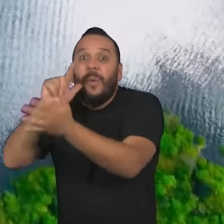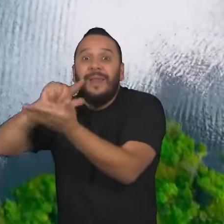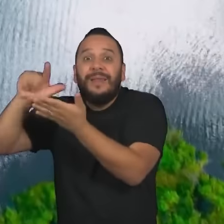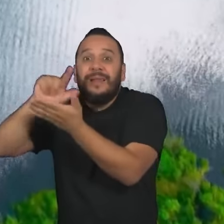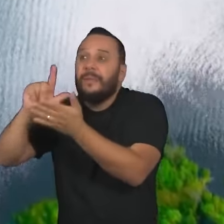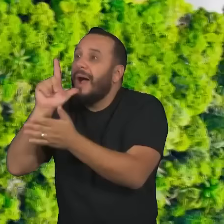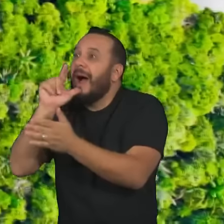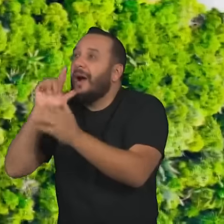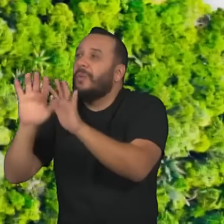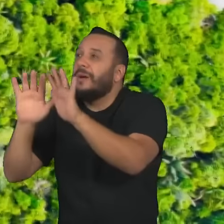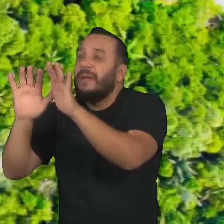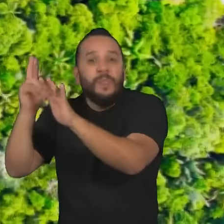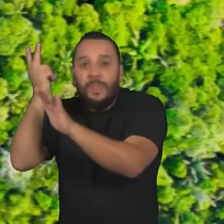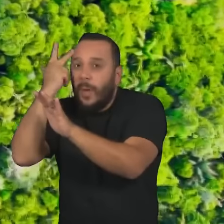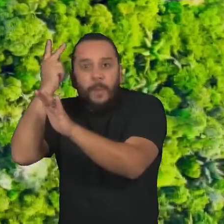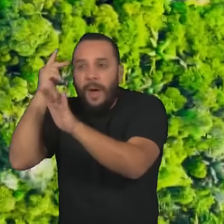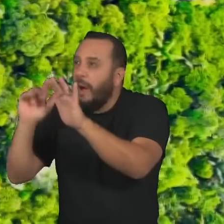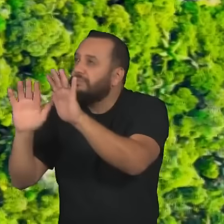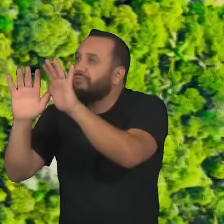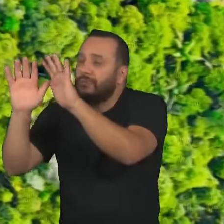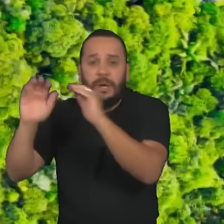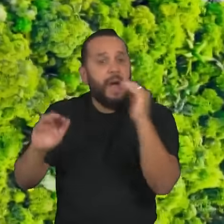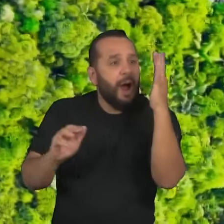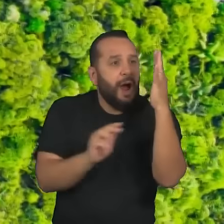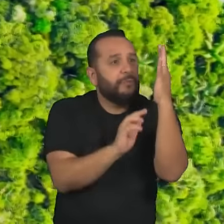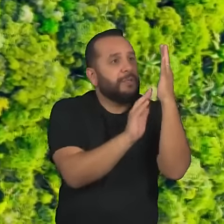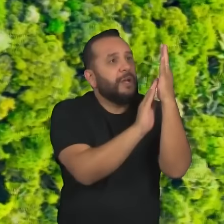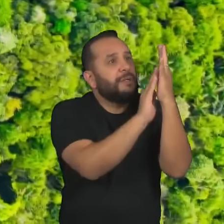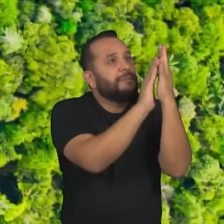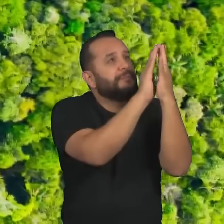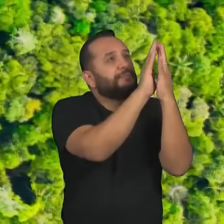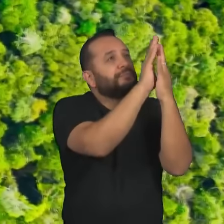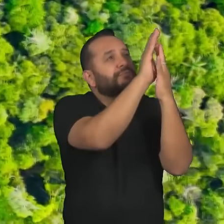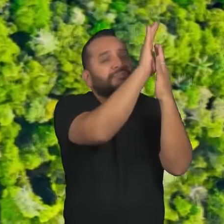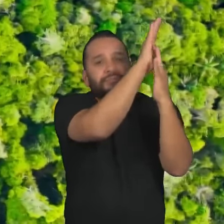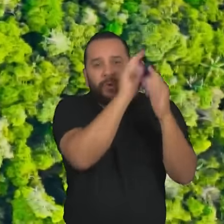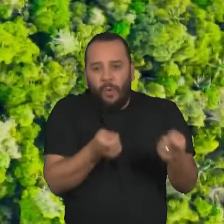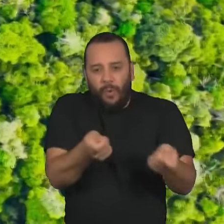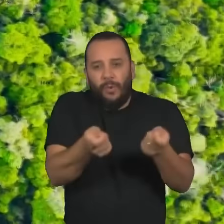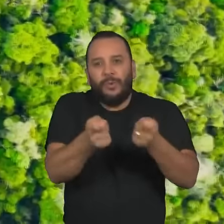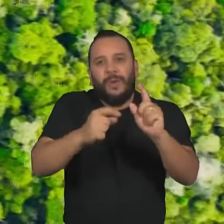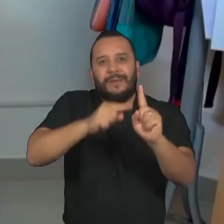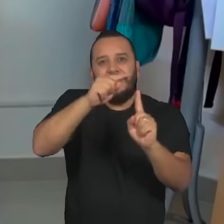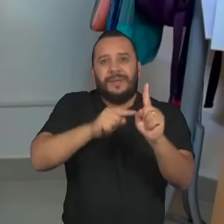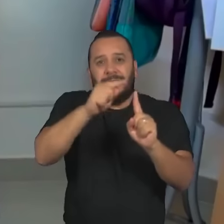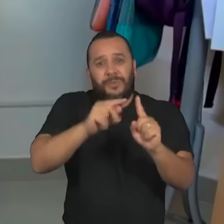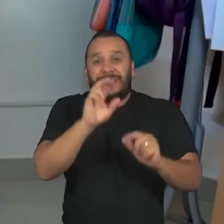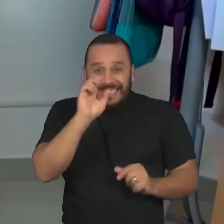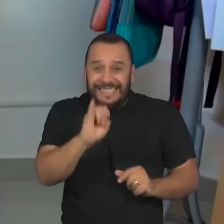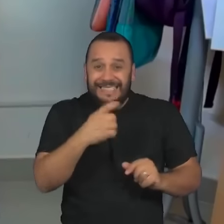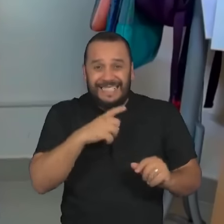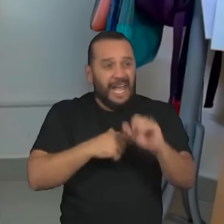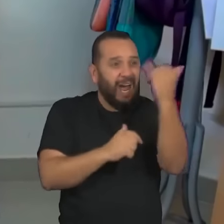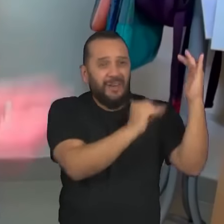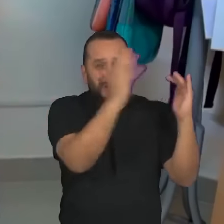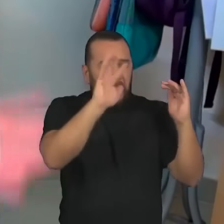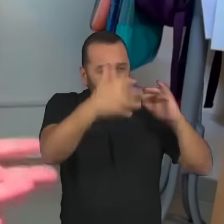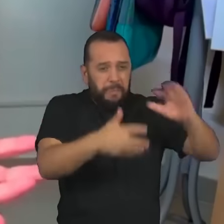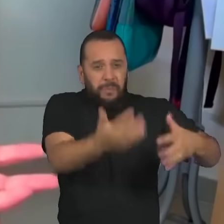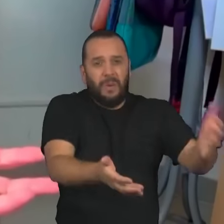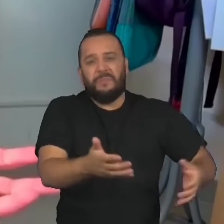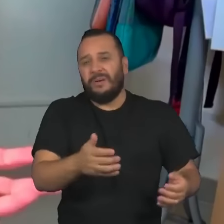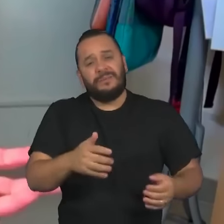no oceano. A árvore está o tempo inteiro funcionando como se ela fosse um climatizador. Quanto menos árvore, mais quente é